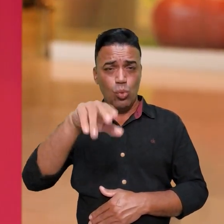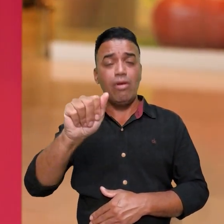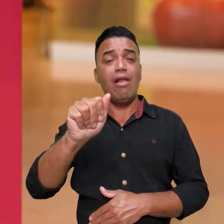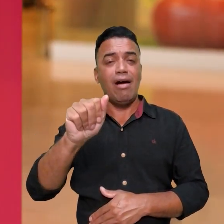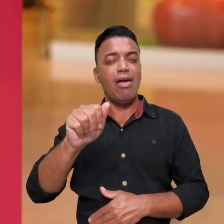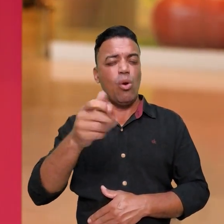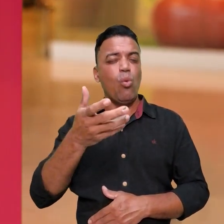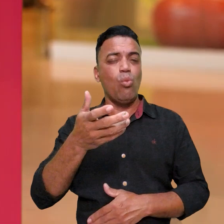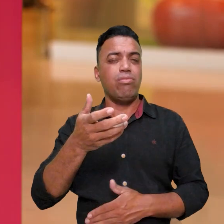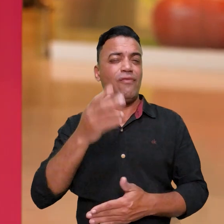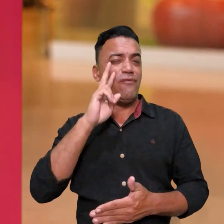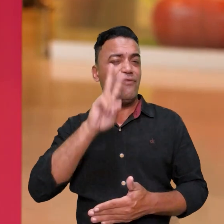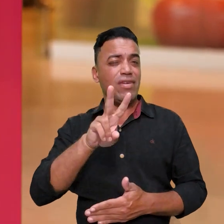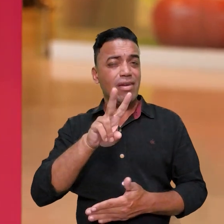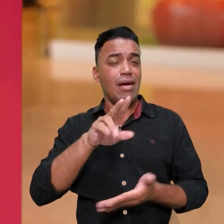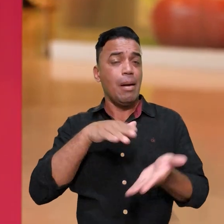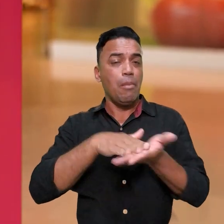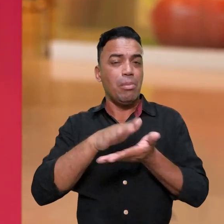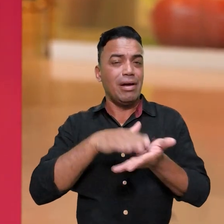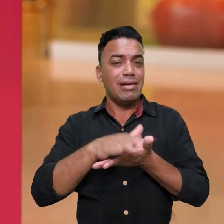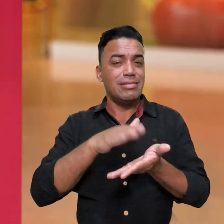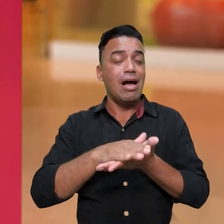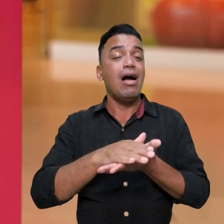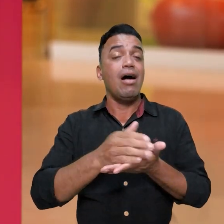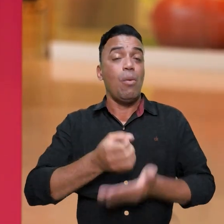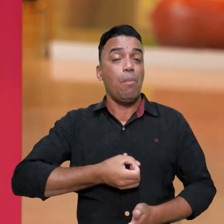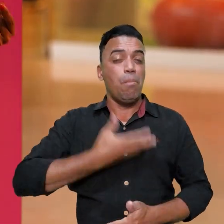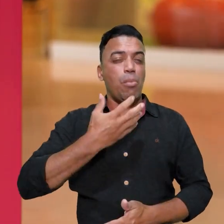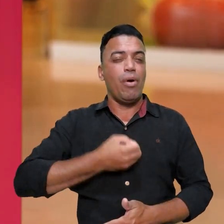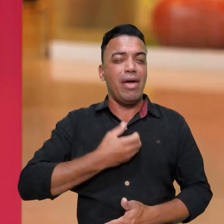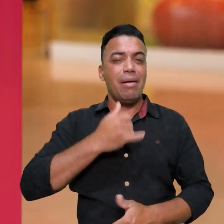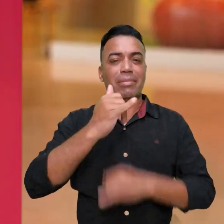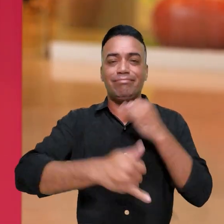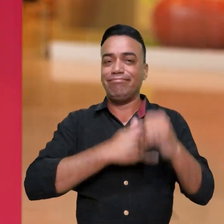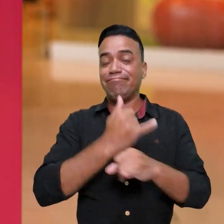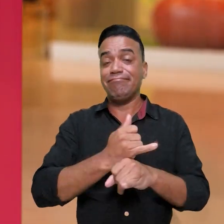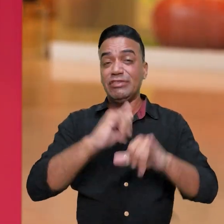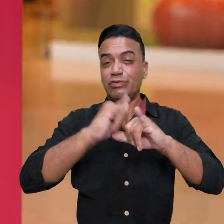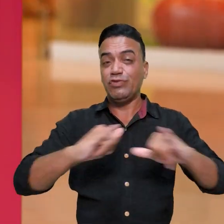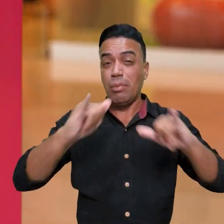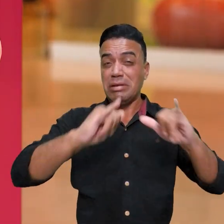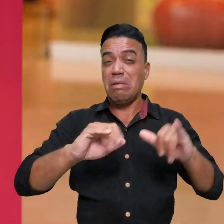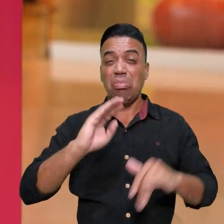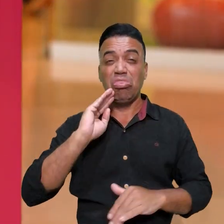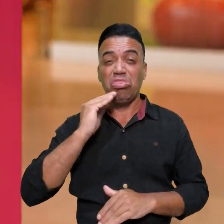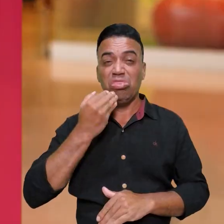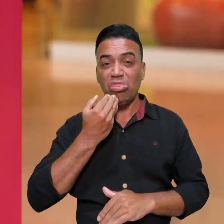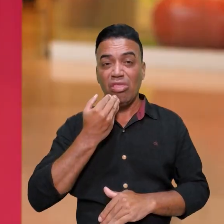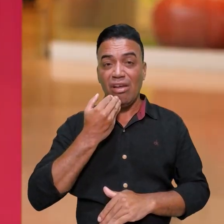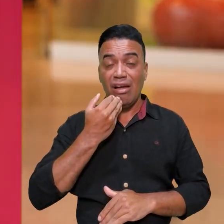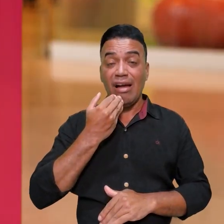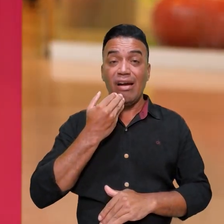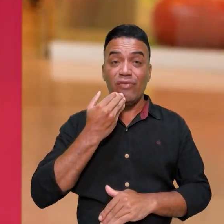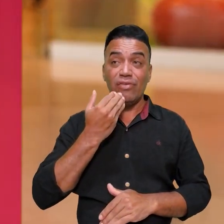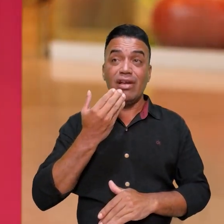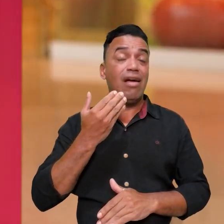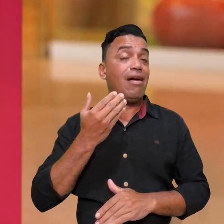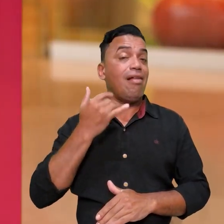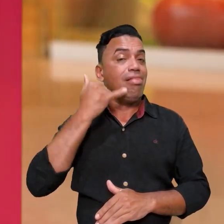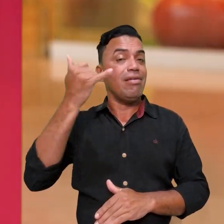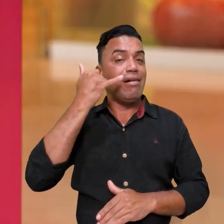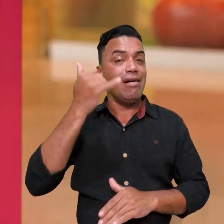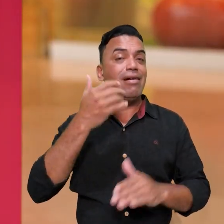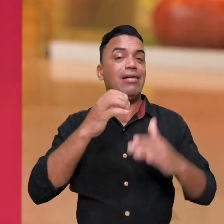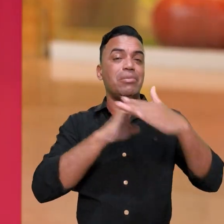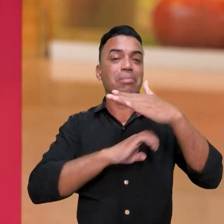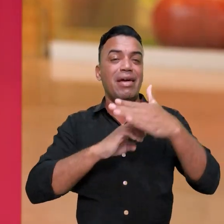primeira vez que Conceição publicou esse poema, né? Tem muita coisa na internet, informação errada. Então, eu fiquei ligando para as editoras. Liguei